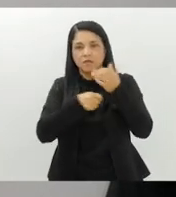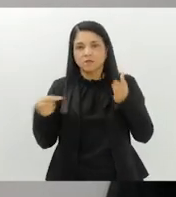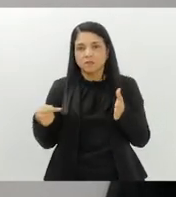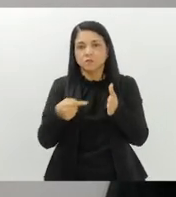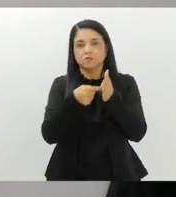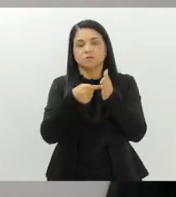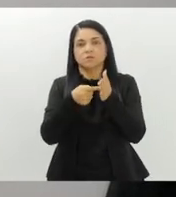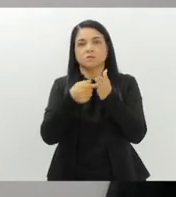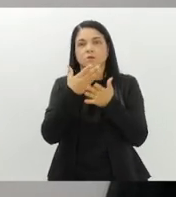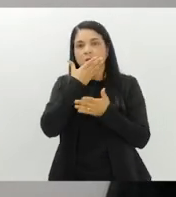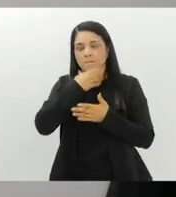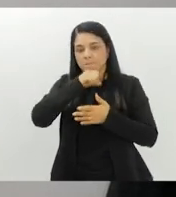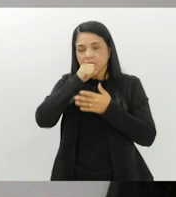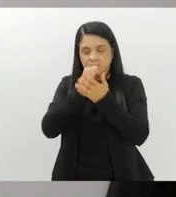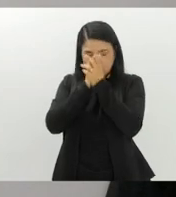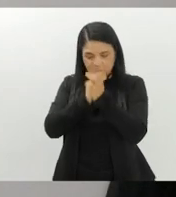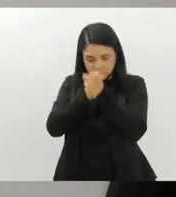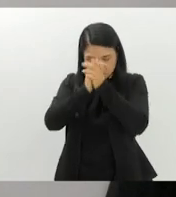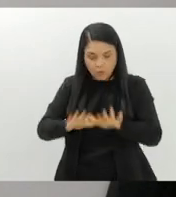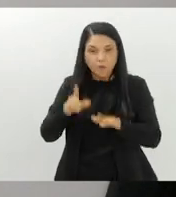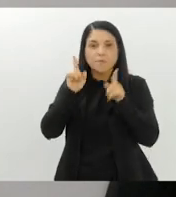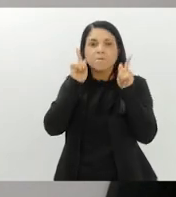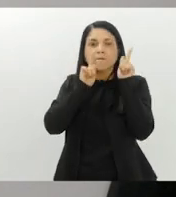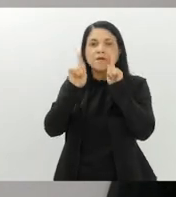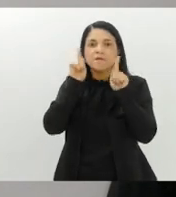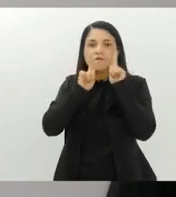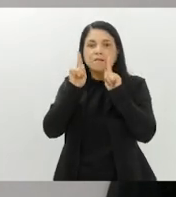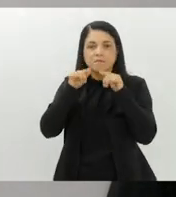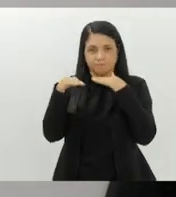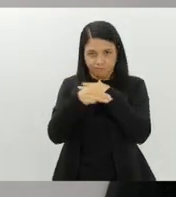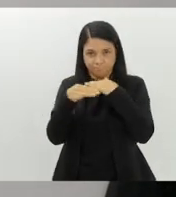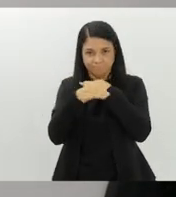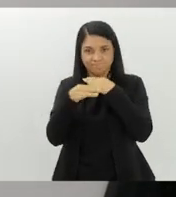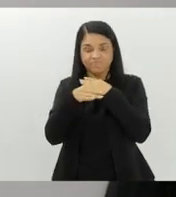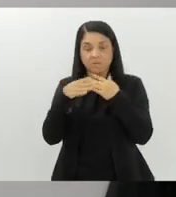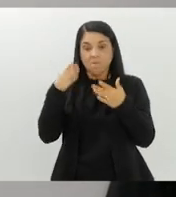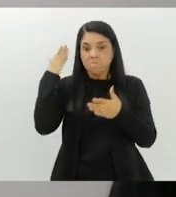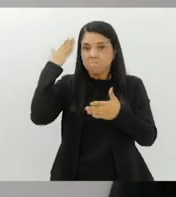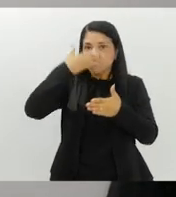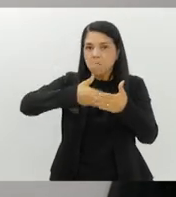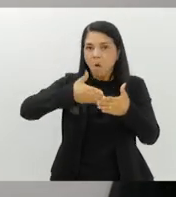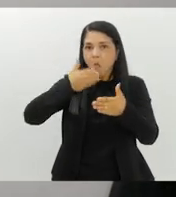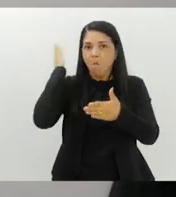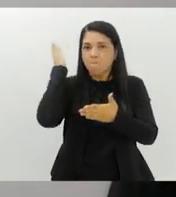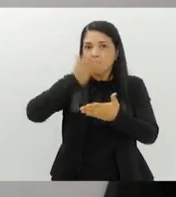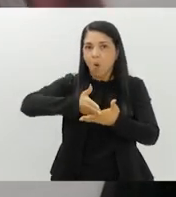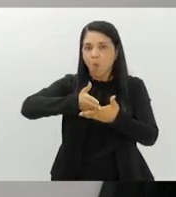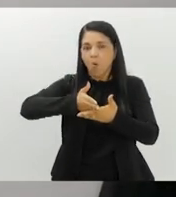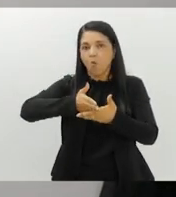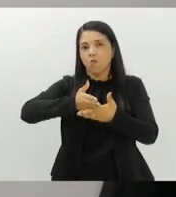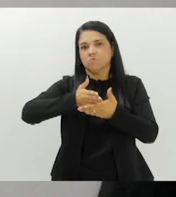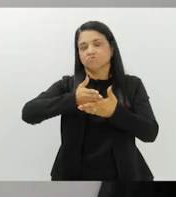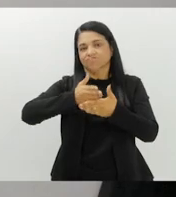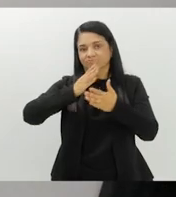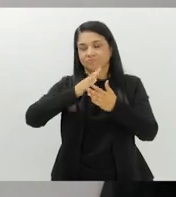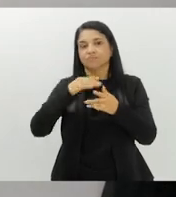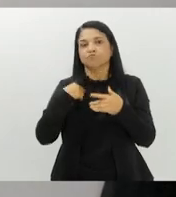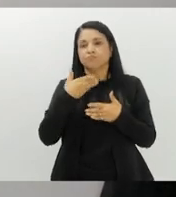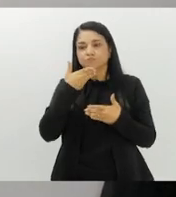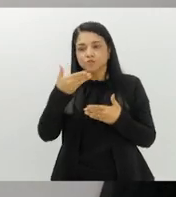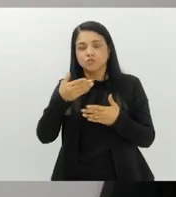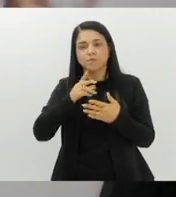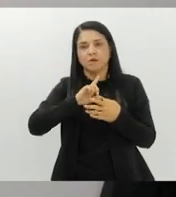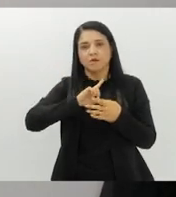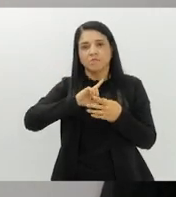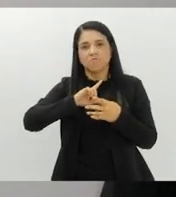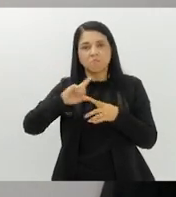pai de santo em Maricá, que teve a sua sessão interrompida indevidamente, teve que pedir os convidados que fossem para casa, teve que